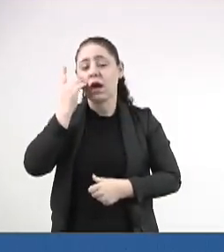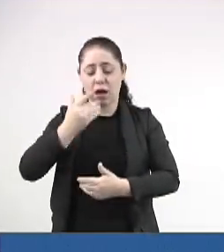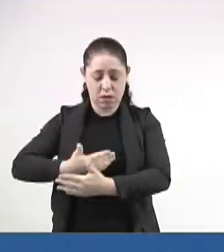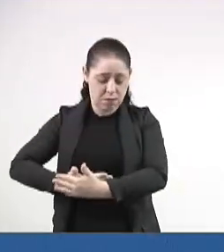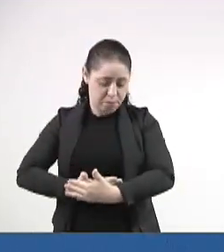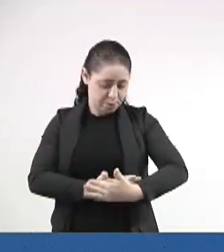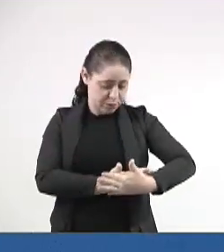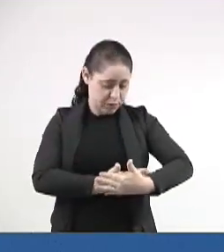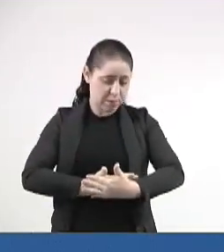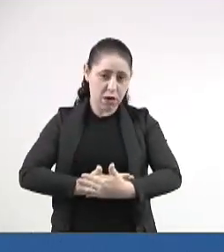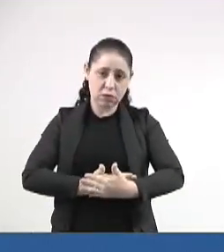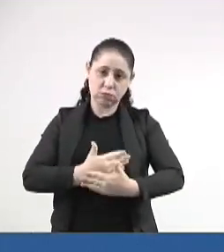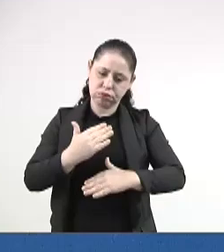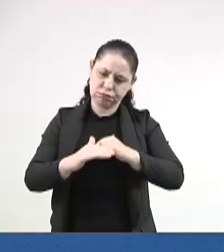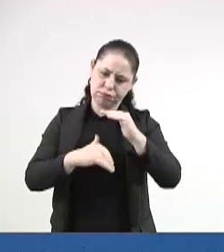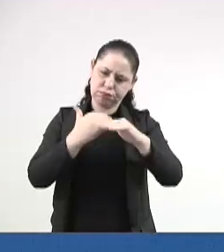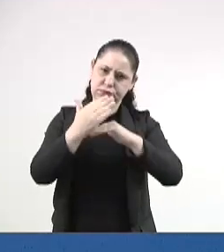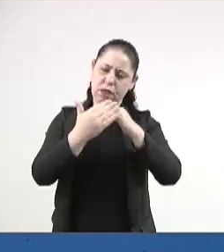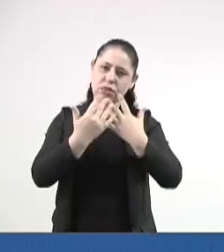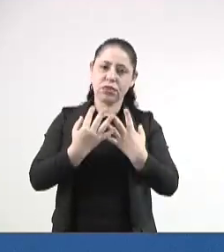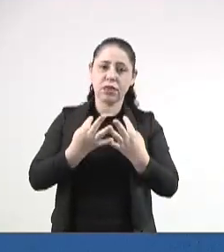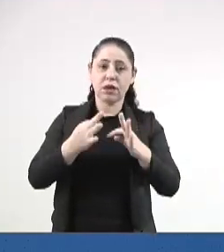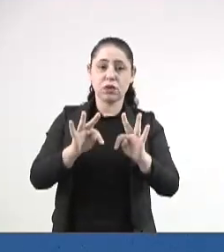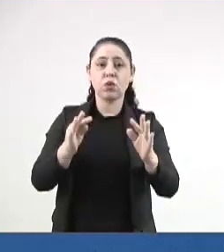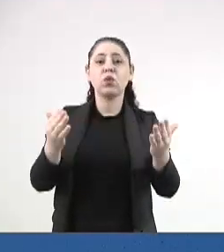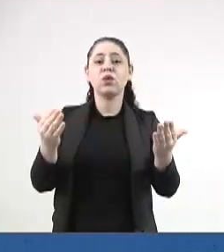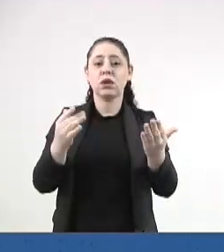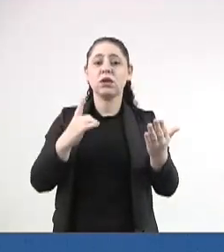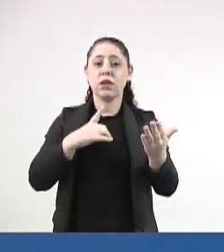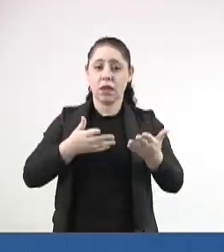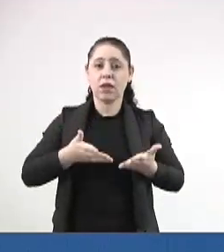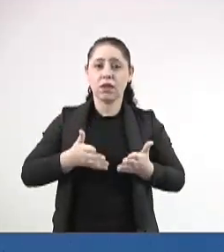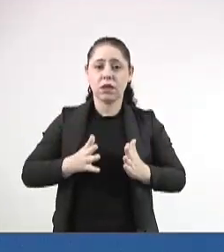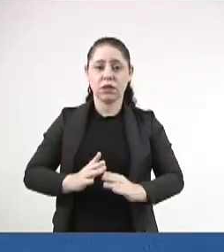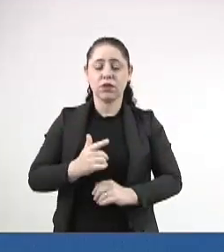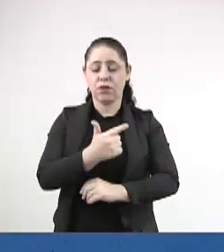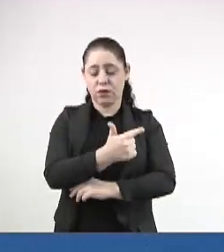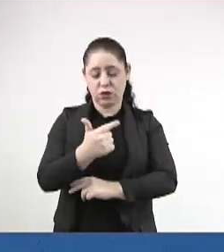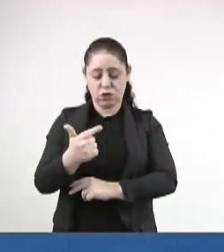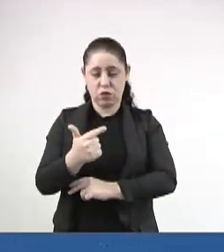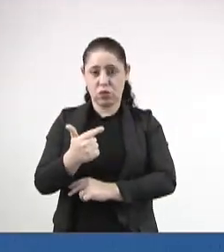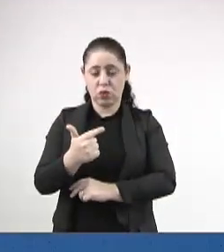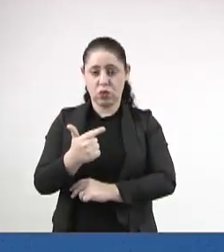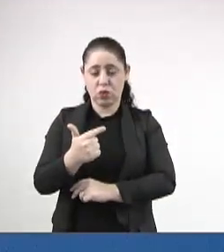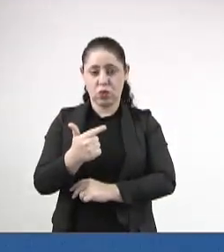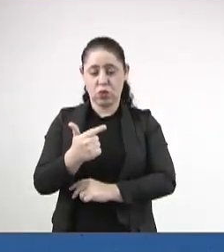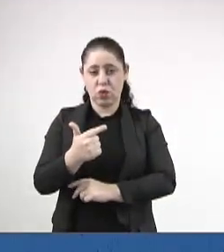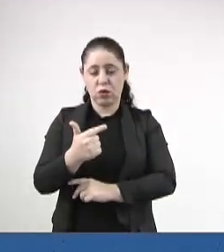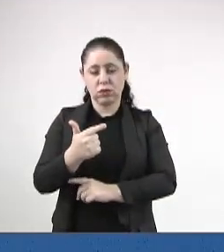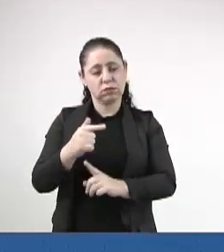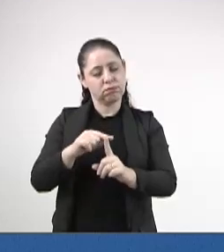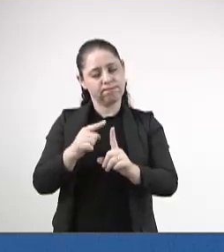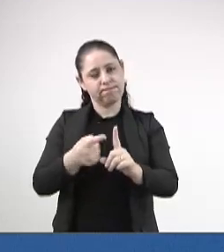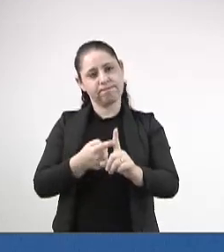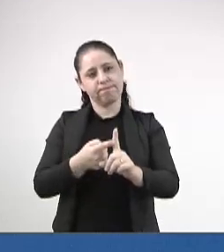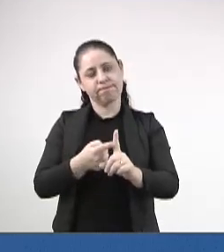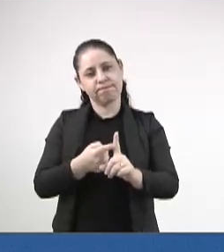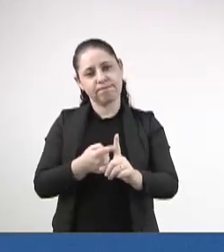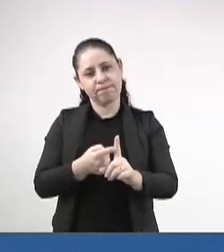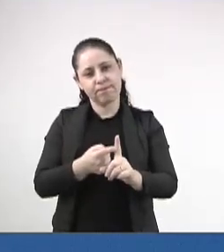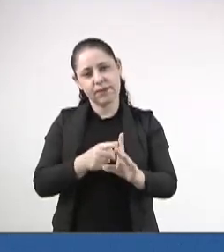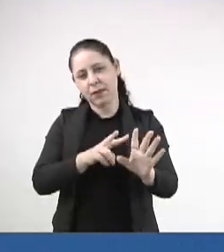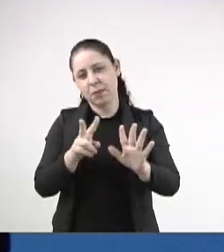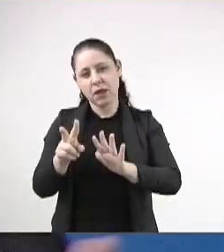bebês, com o avanço e evolução da tecnologia, têm nascido de 22 semanas, de 24 semanas, e ficam